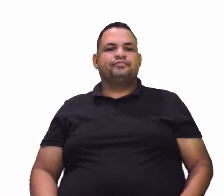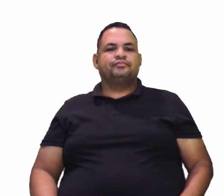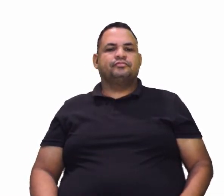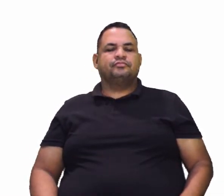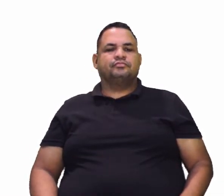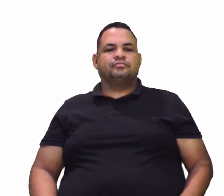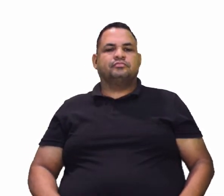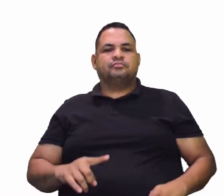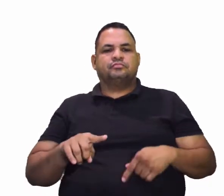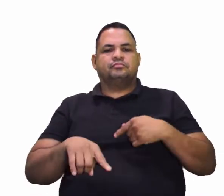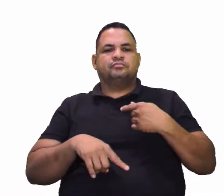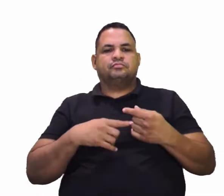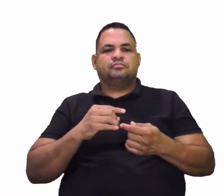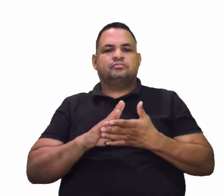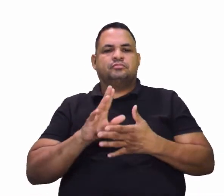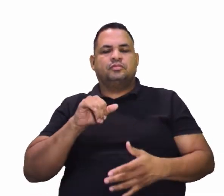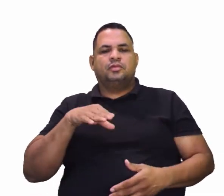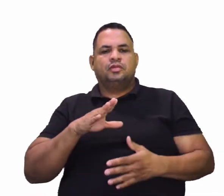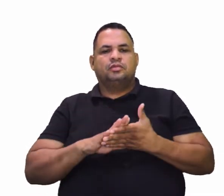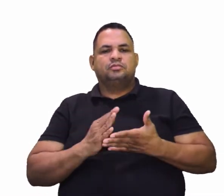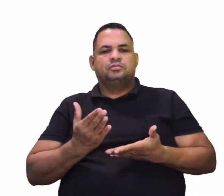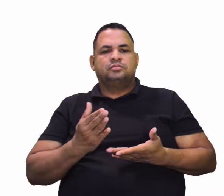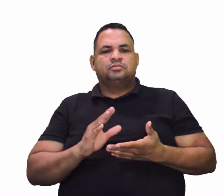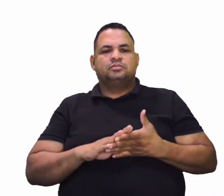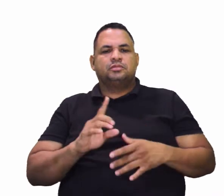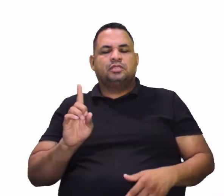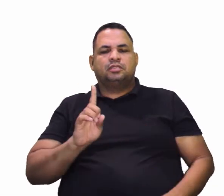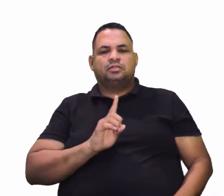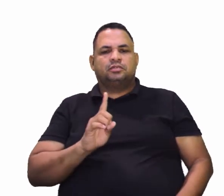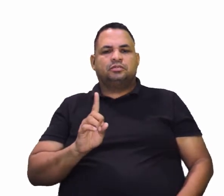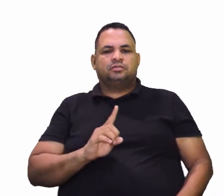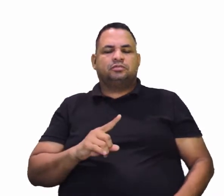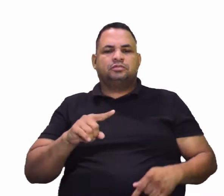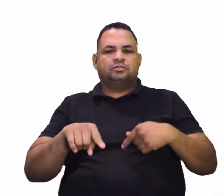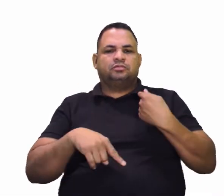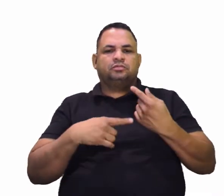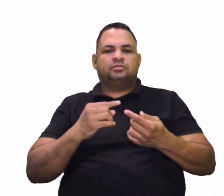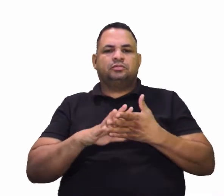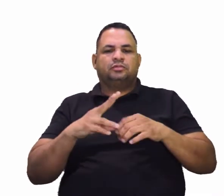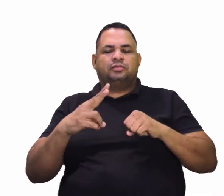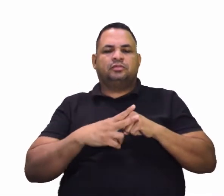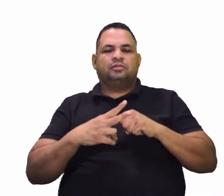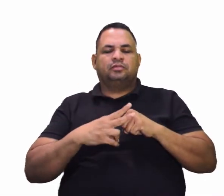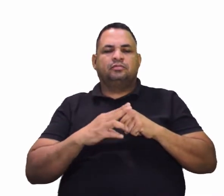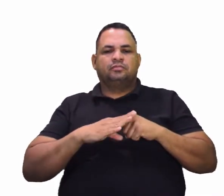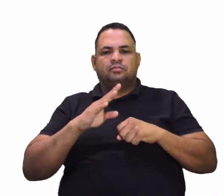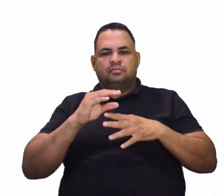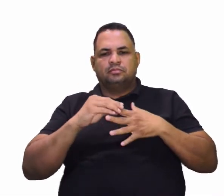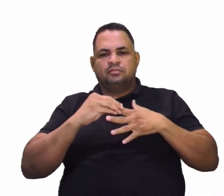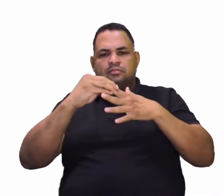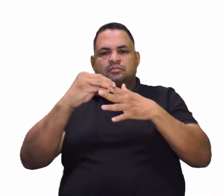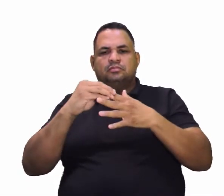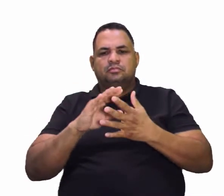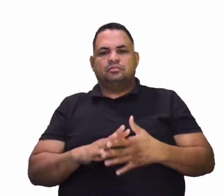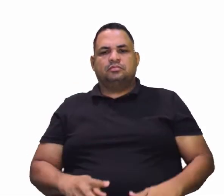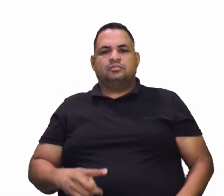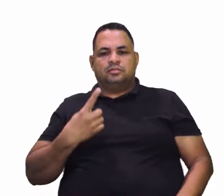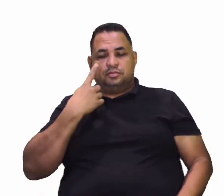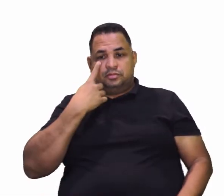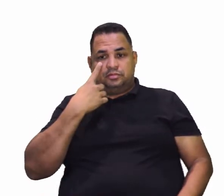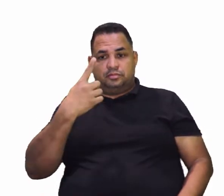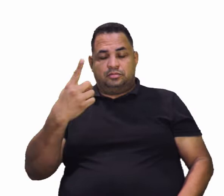futuro. Depois o meu not, que é a minha partícula negativa. E depois o meu verbo principal, que é see, que significa